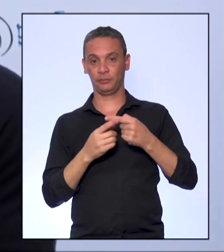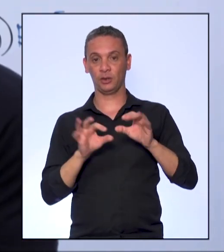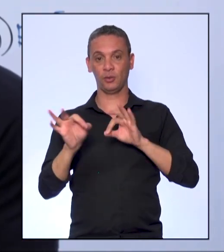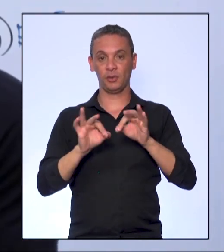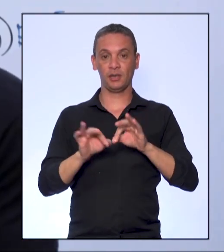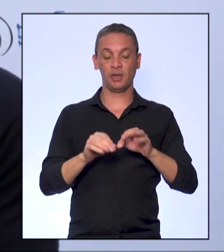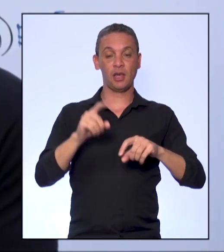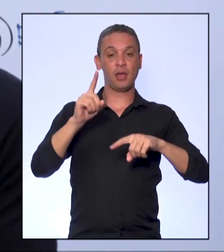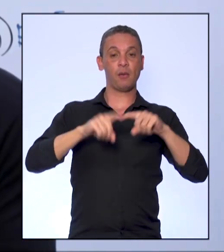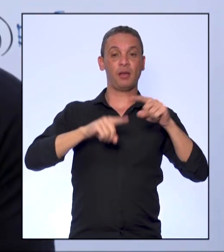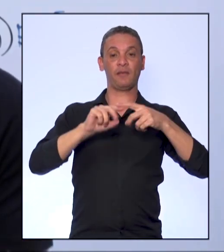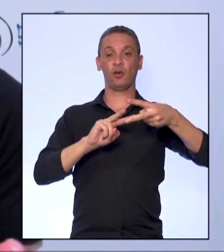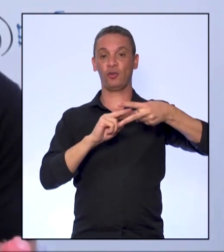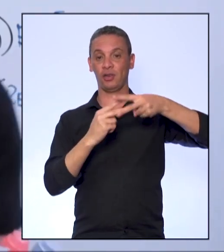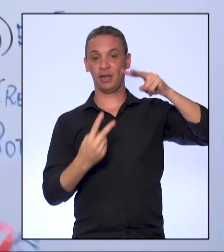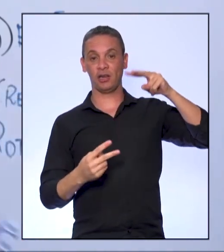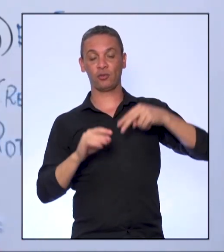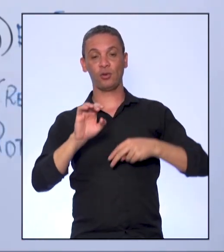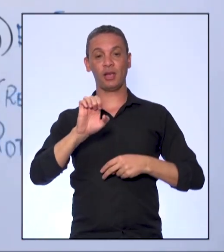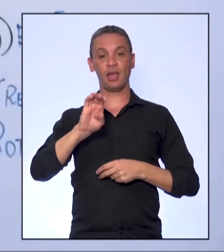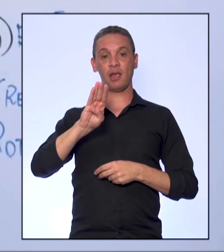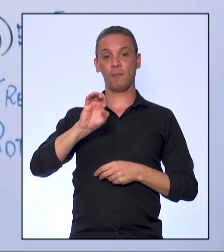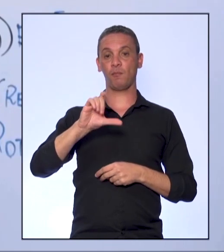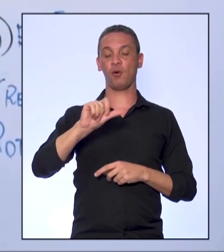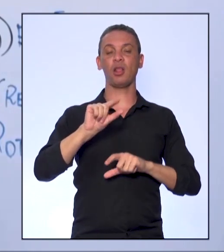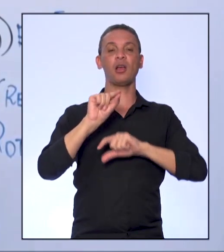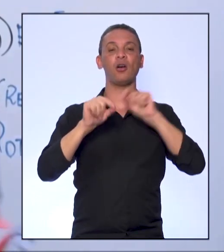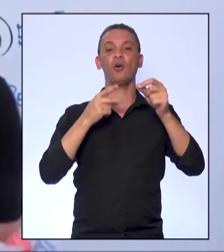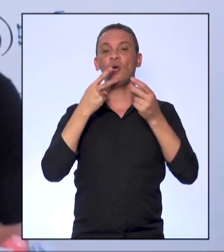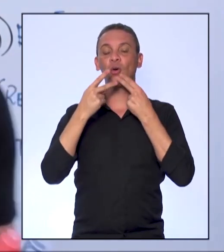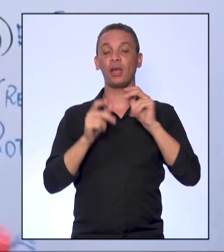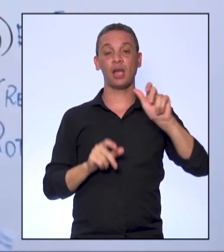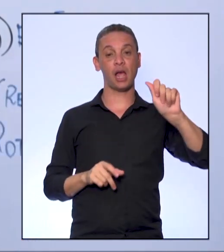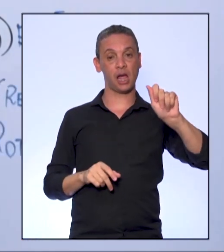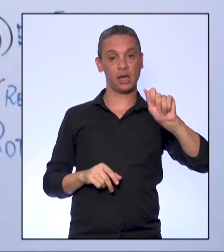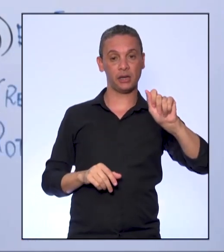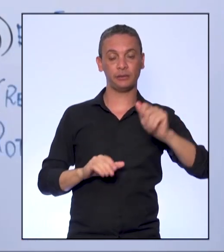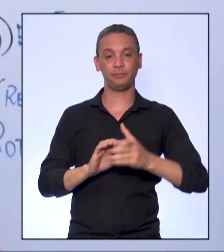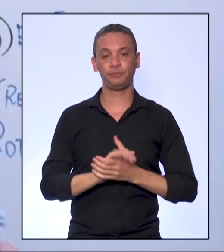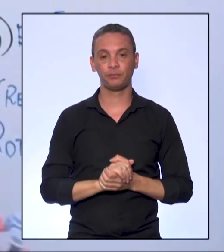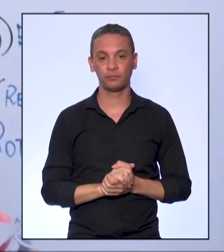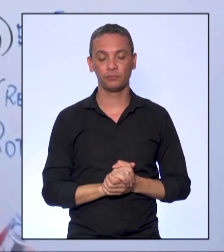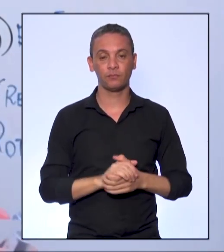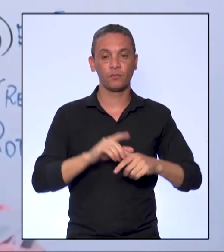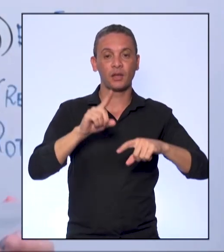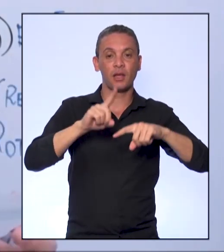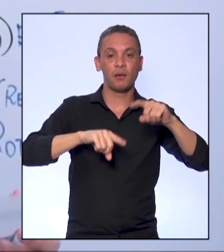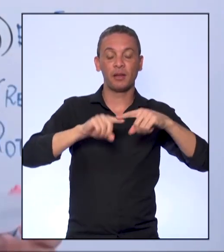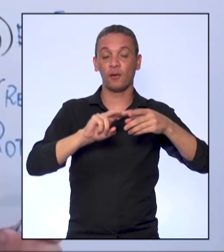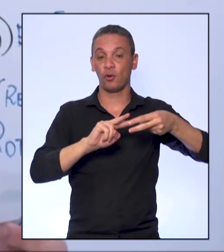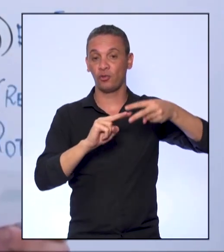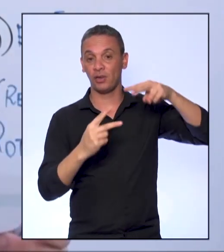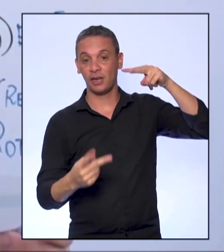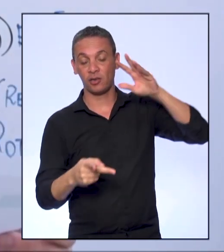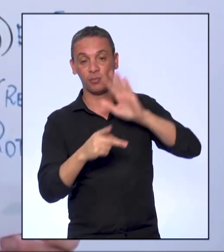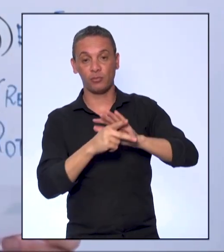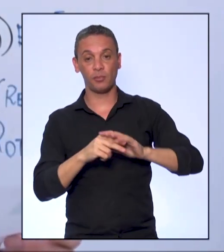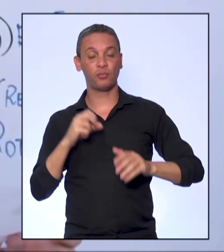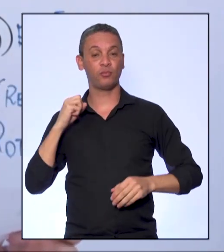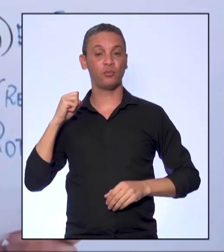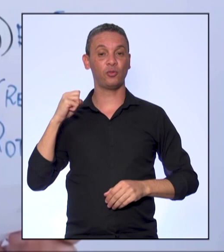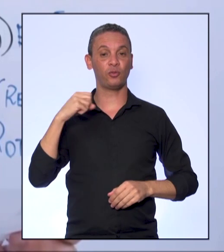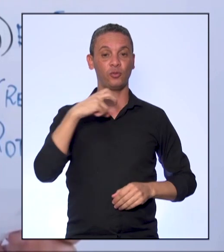envolvem o material genético do vírus Ebola, é correto afirmar que, letra A, o material genético original do vírus